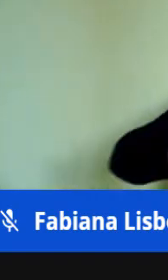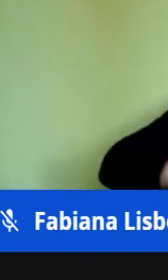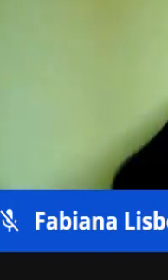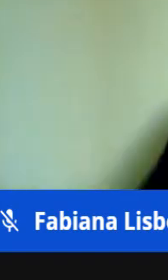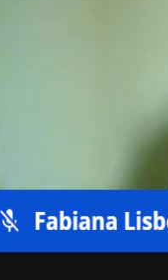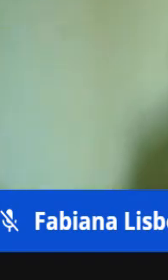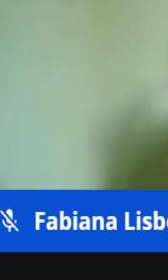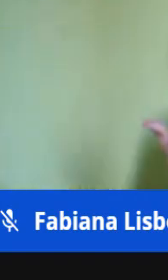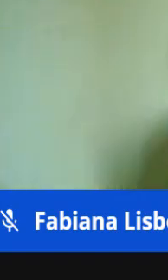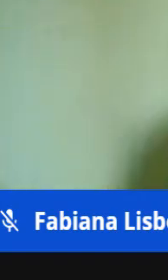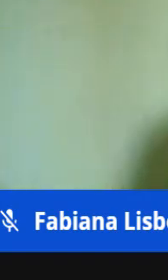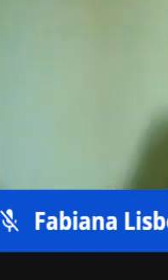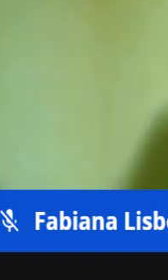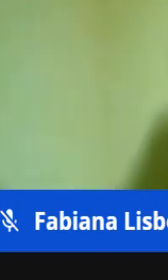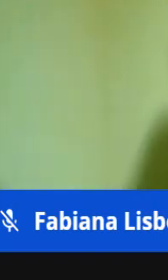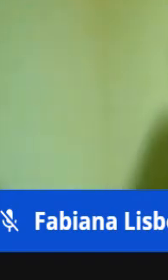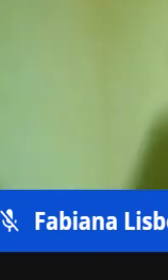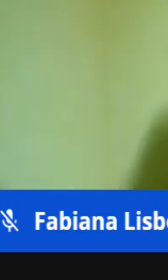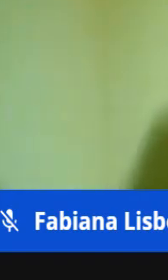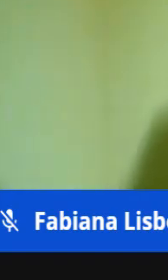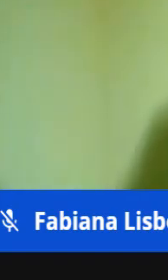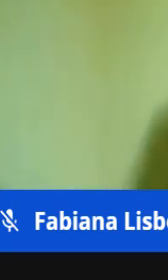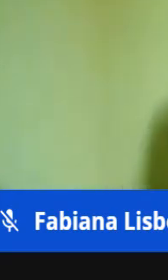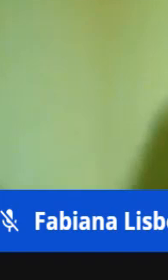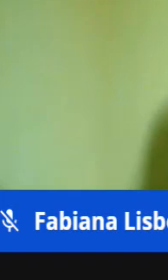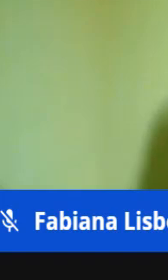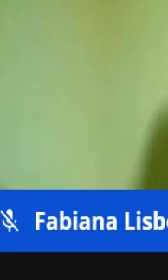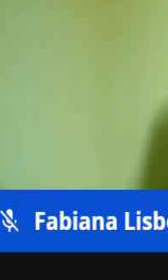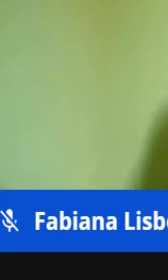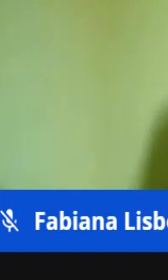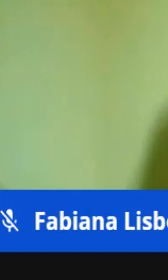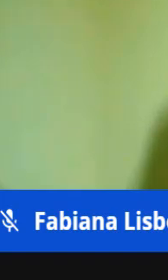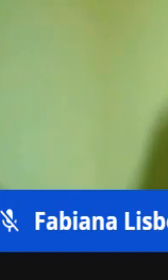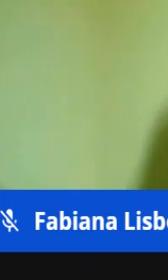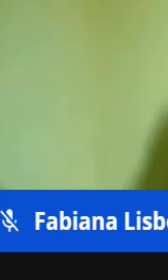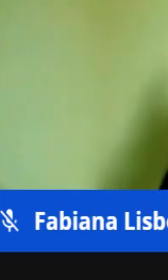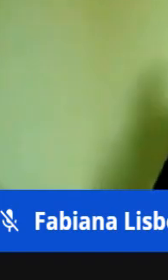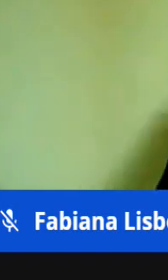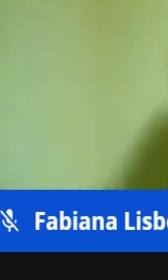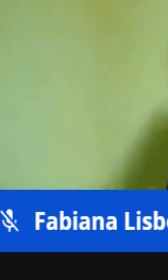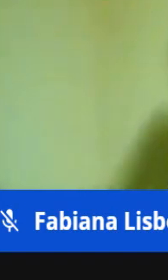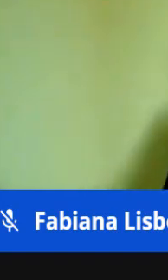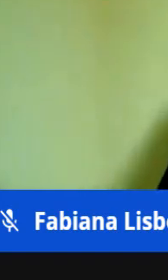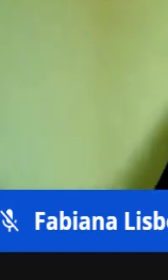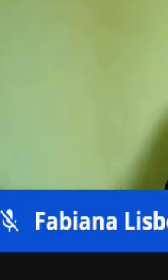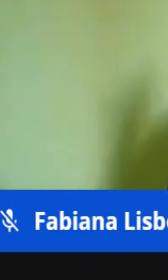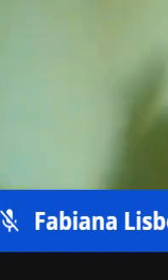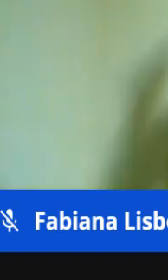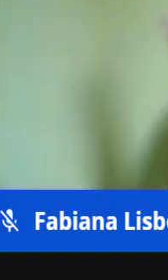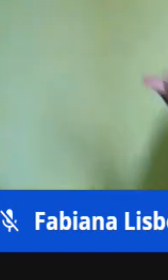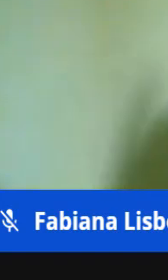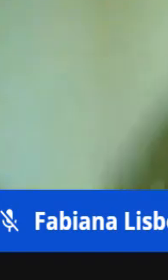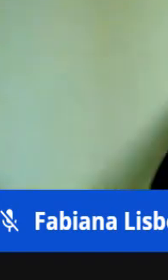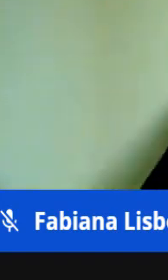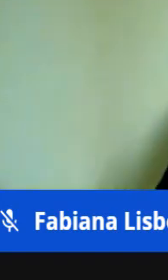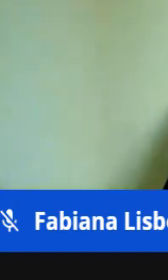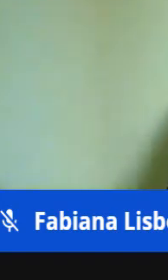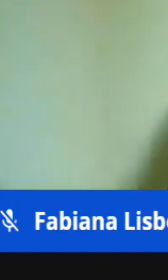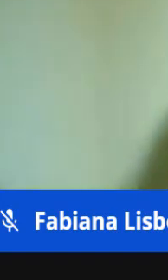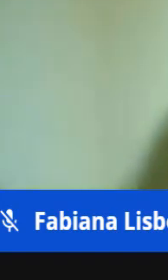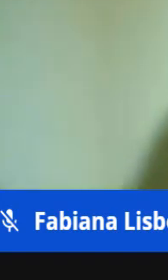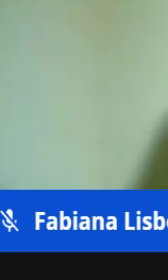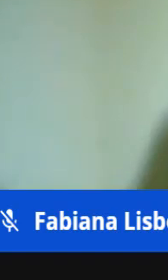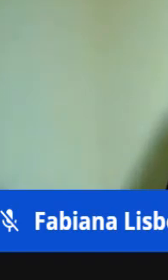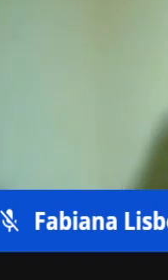conversar com alguém técnico da educação do campo, estaremos à disposição. Então, Agradeço novamente a participação de